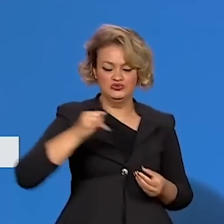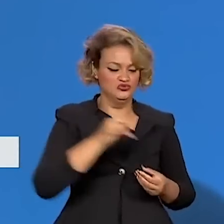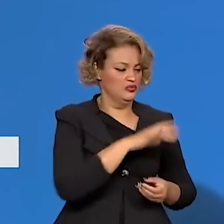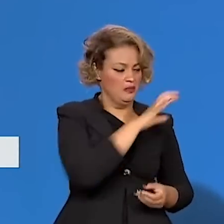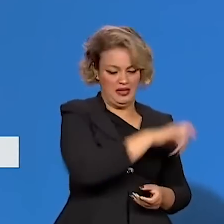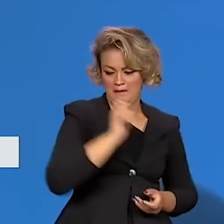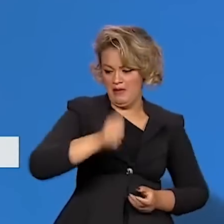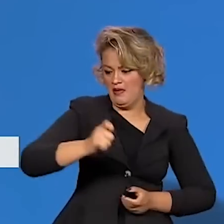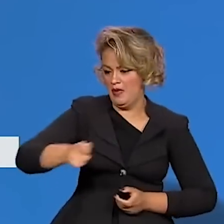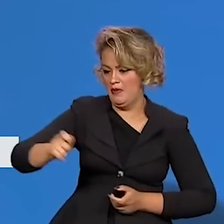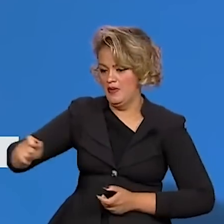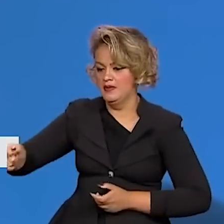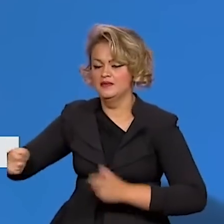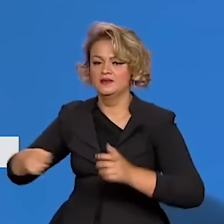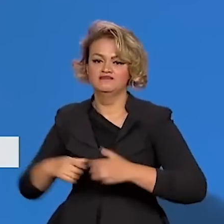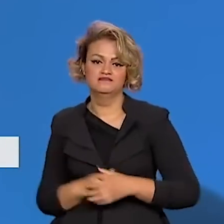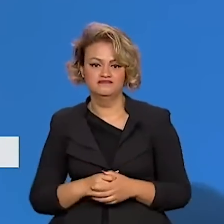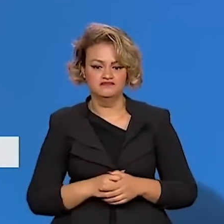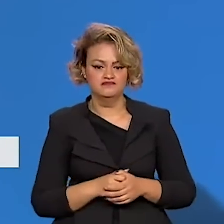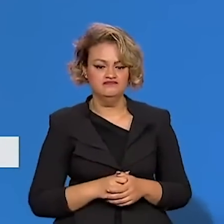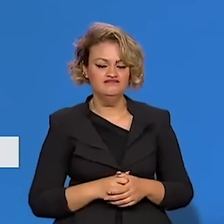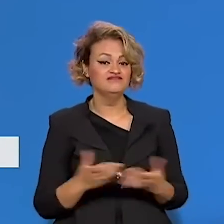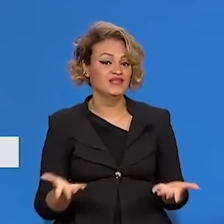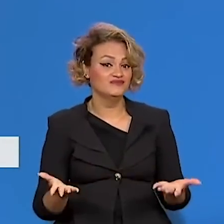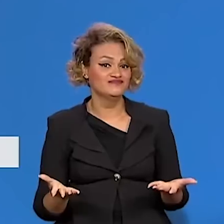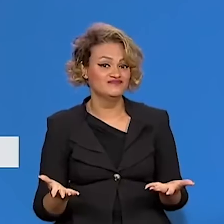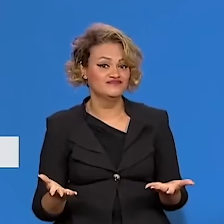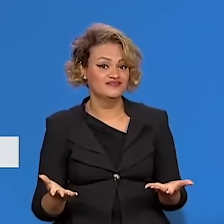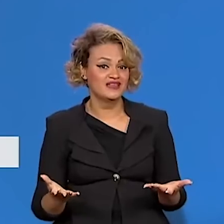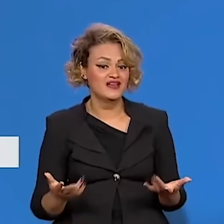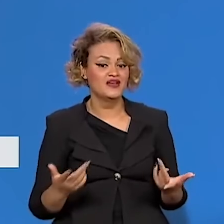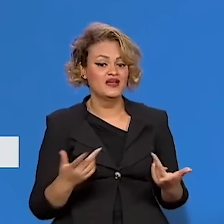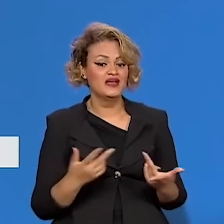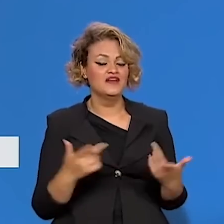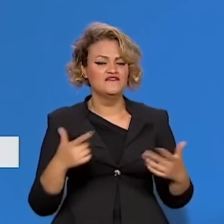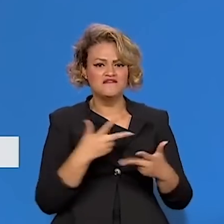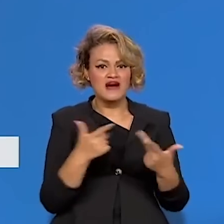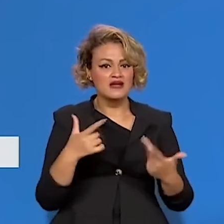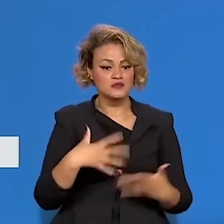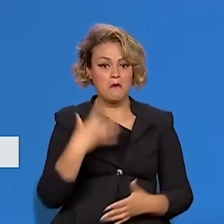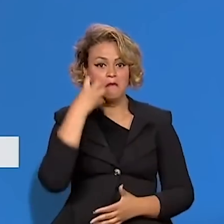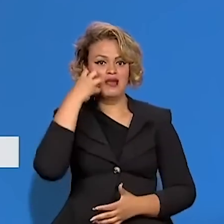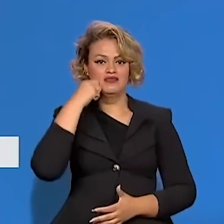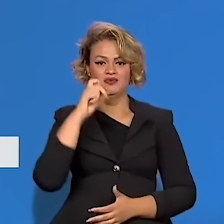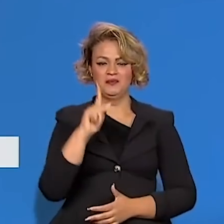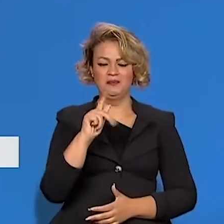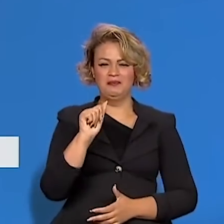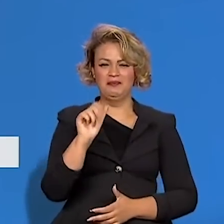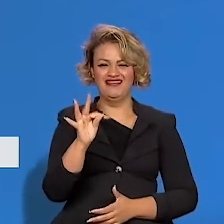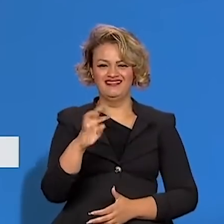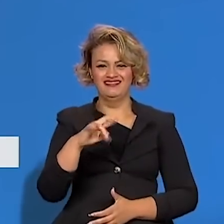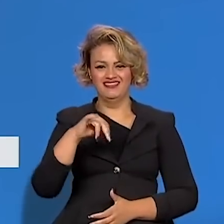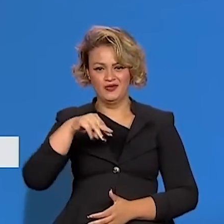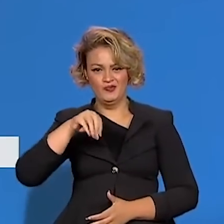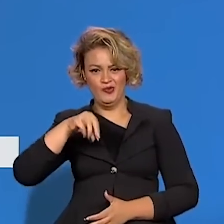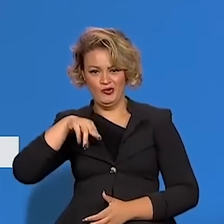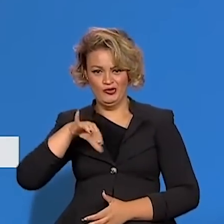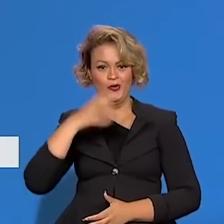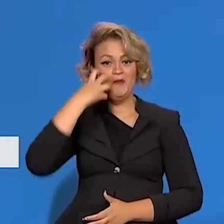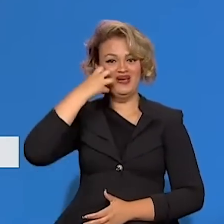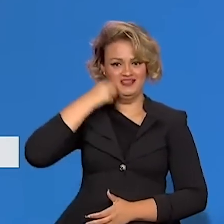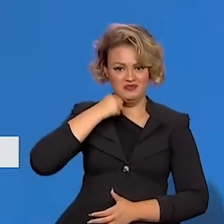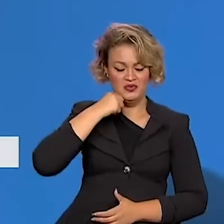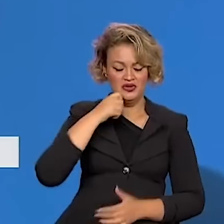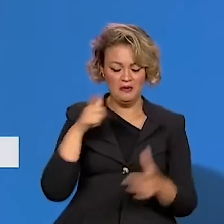da dívida pública ou seja nós vivemos do nosso patrimônio o nosso patrimônio ficou melhor